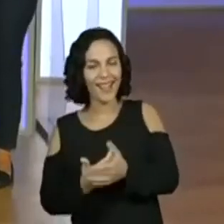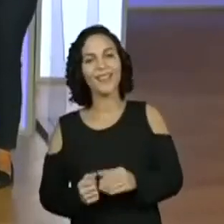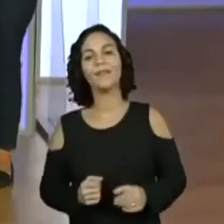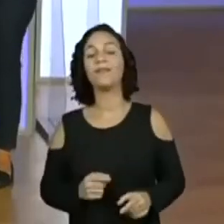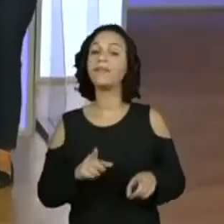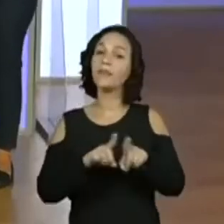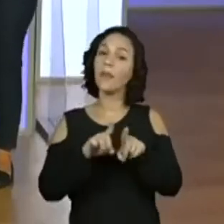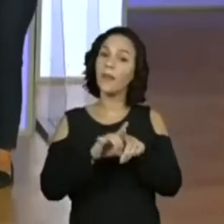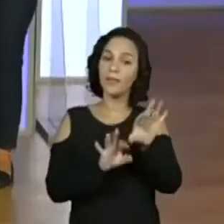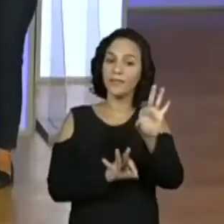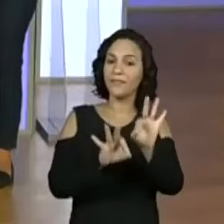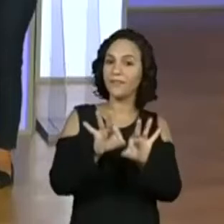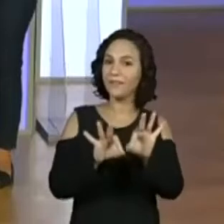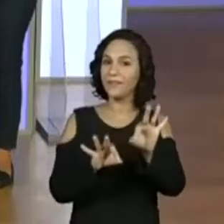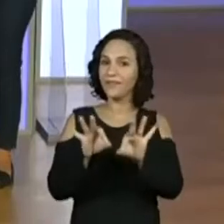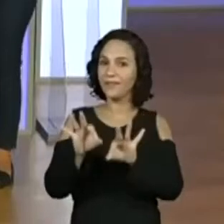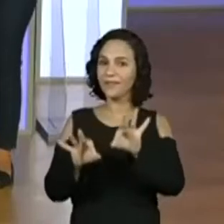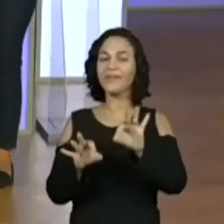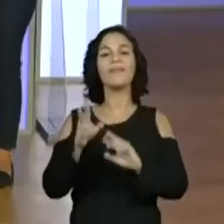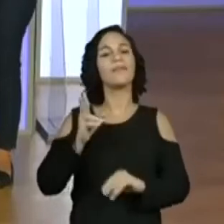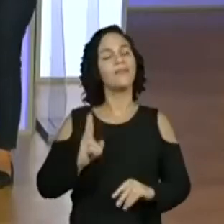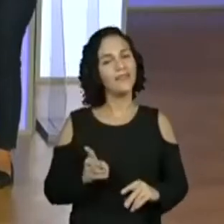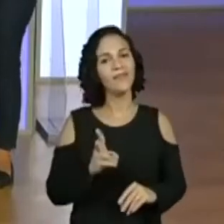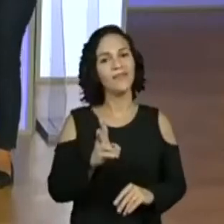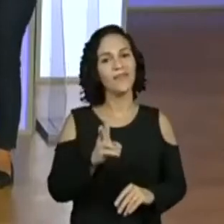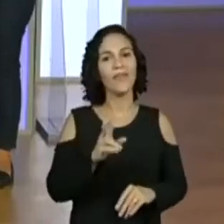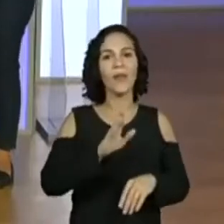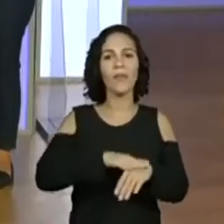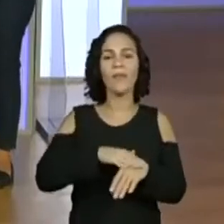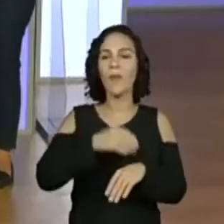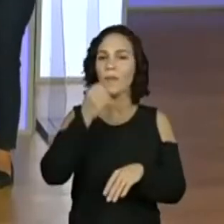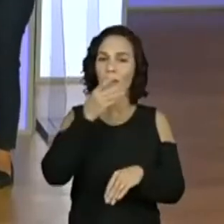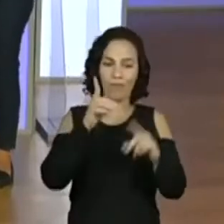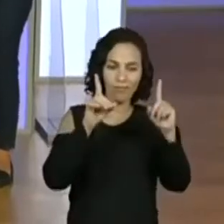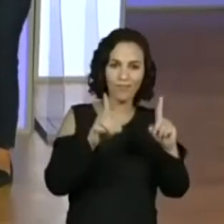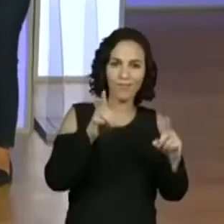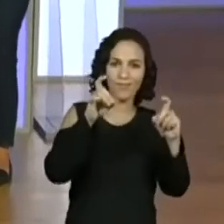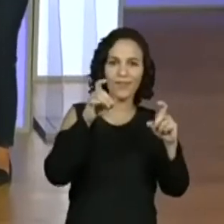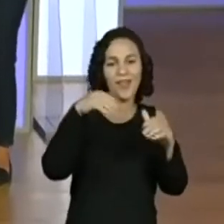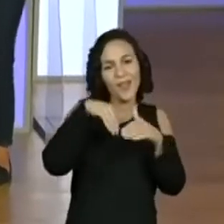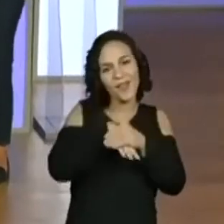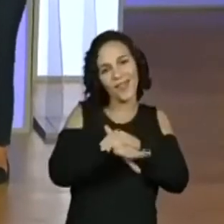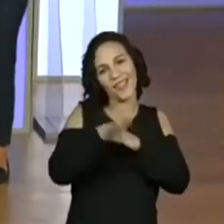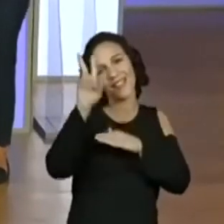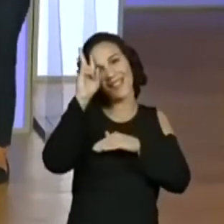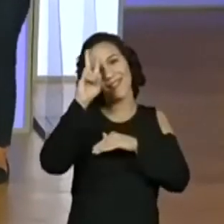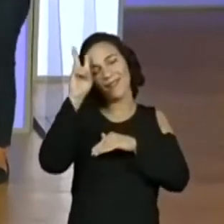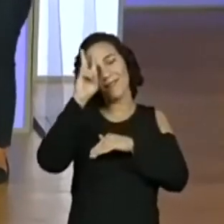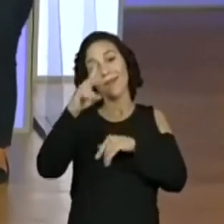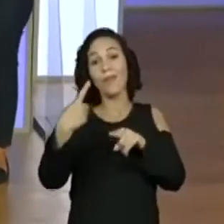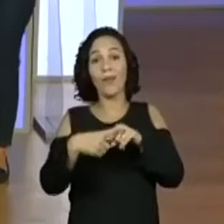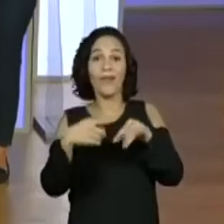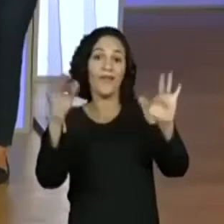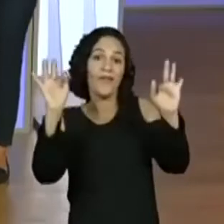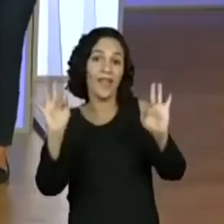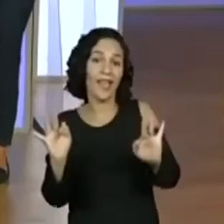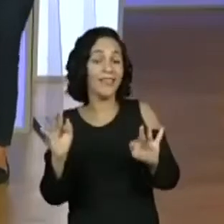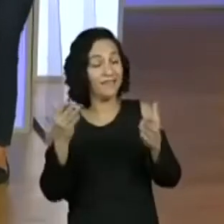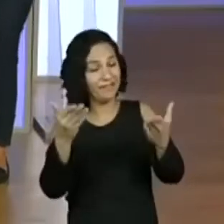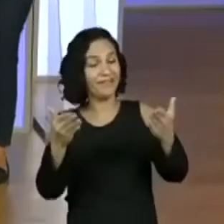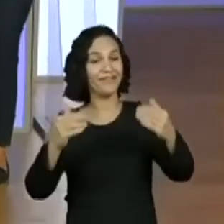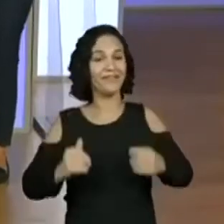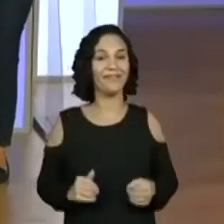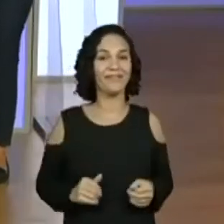estamos produzindo as aulas, sempre rola um momento assim que é bom fotografar para ficar guardado, né, professora? Gente feliz é isso. A